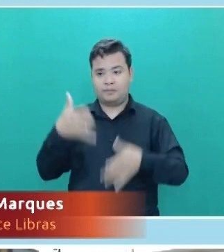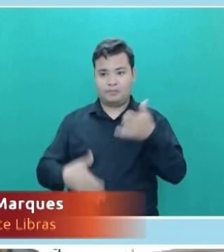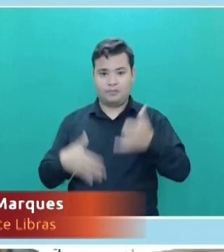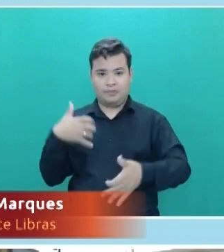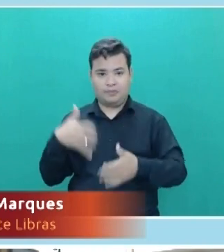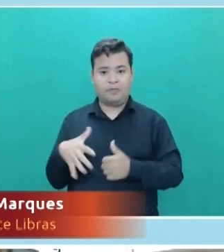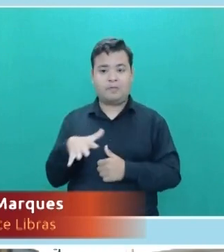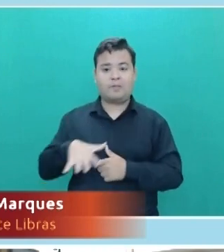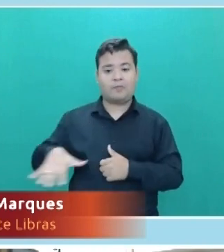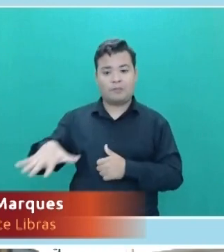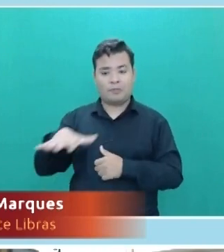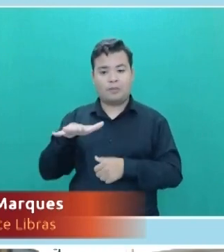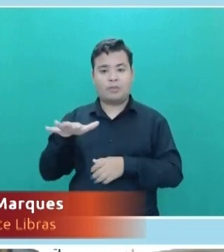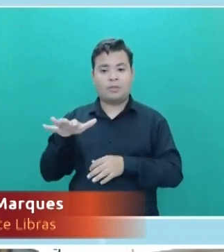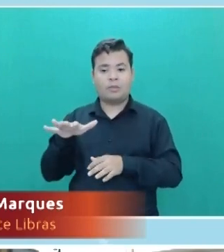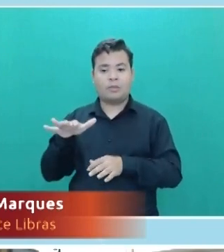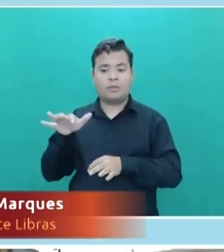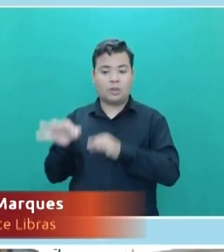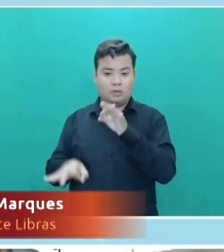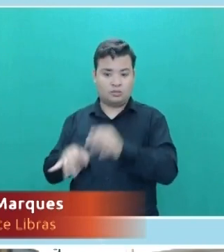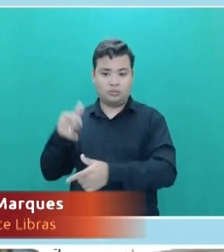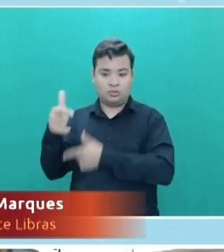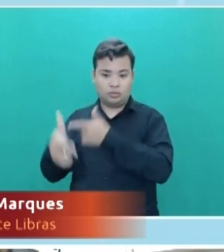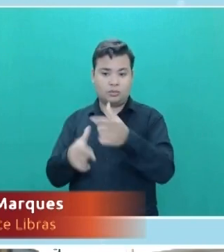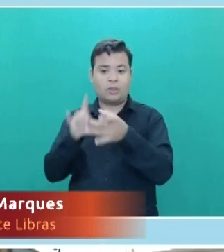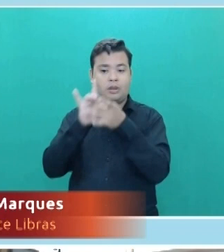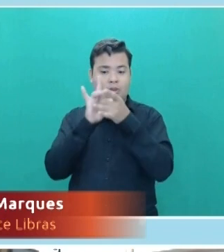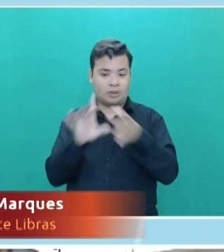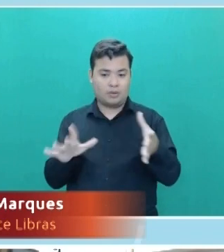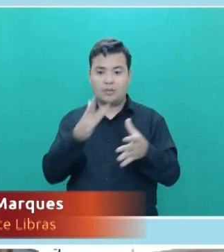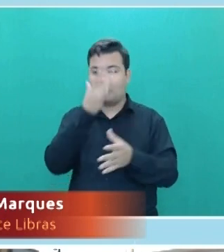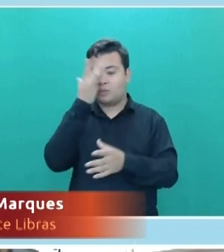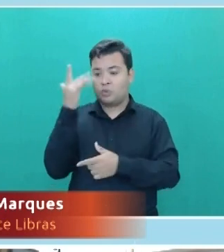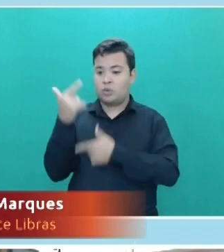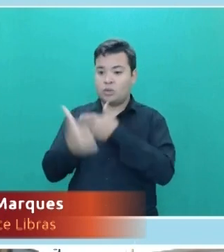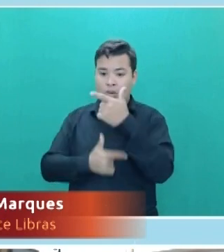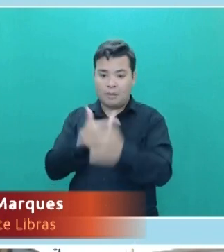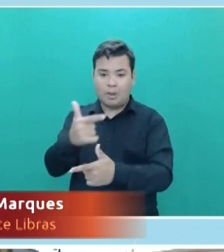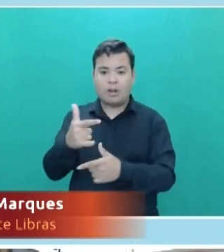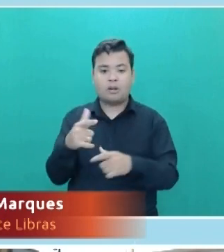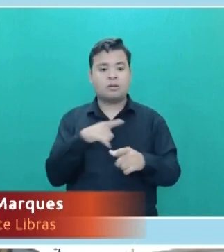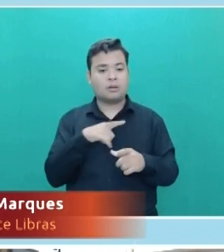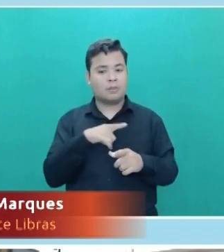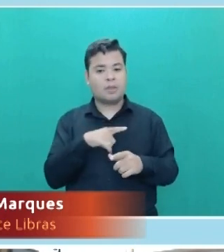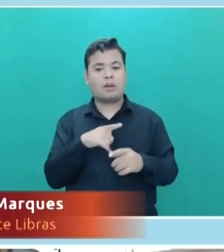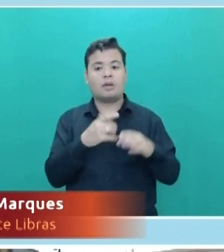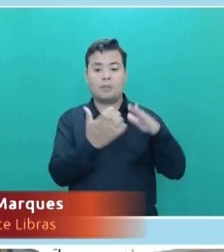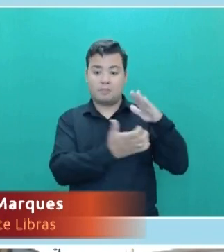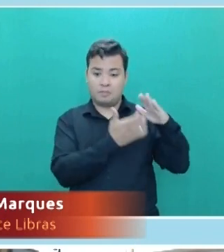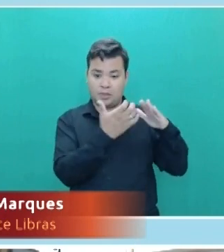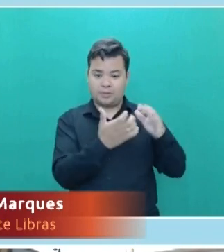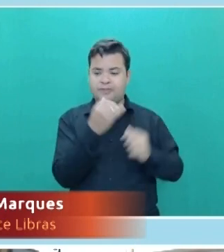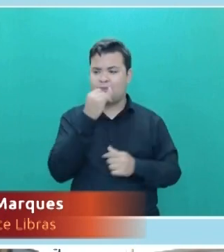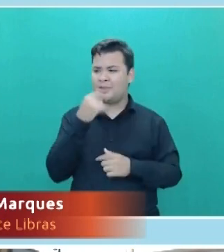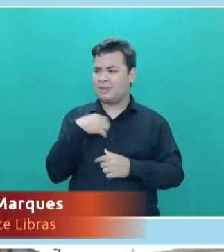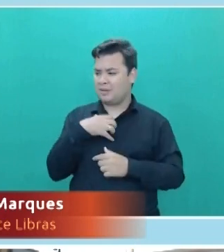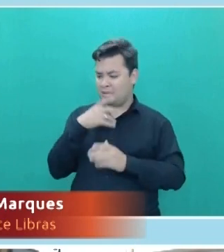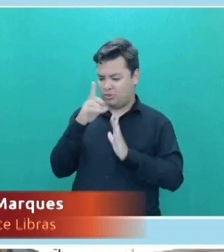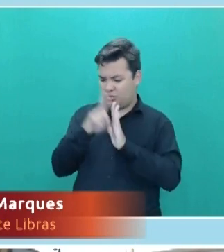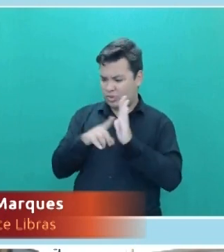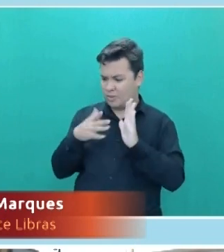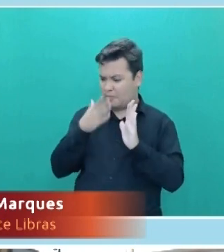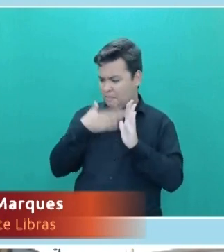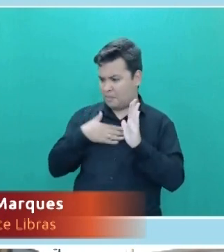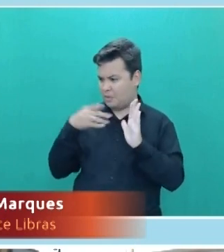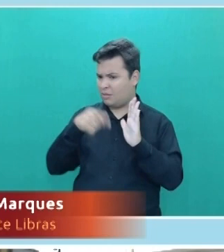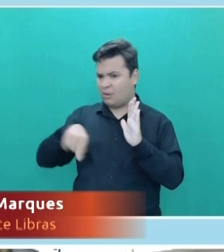está aberta para trabalhadores e para os empregadores também. Quem se sentir violado nos seus direitos deve